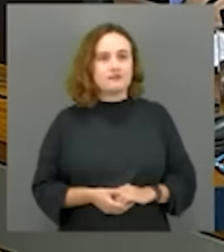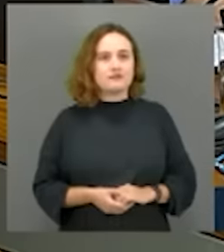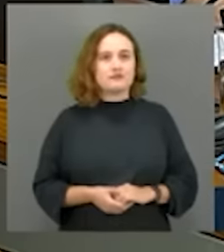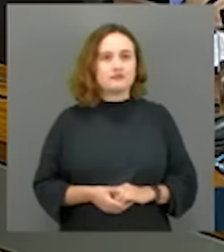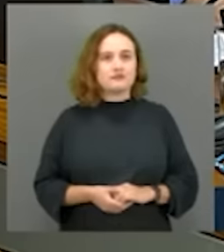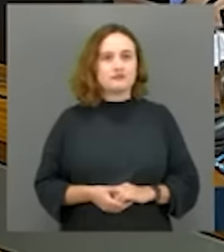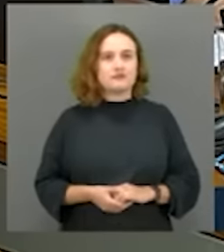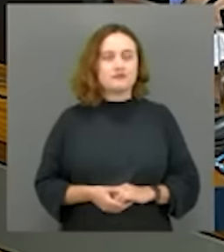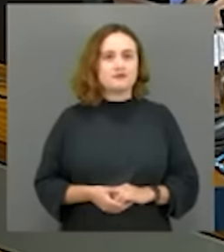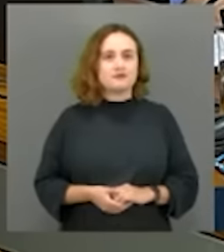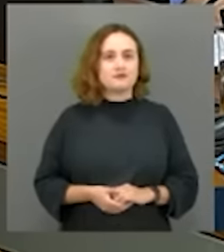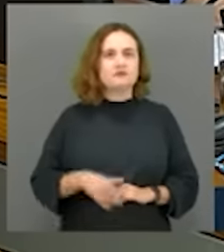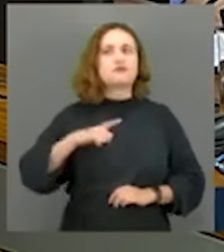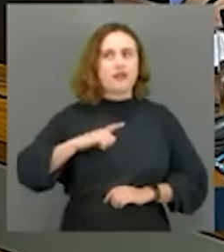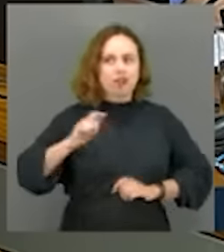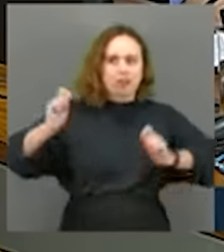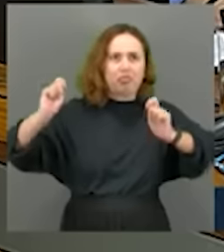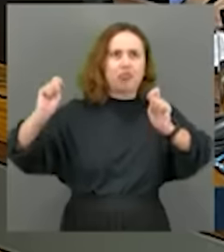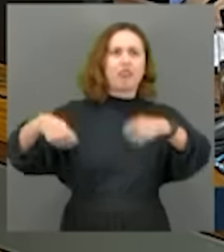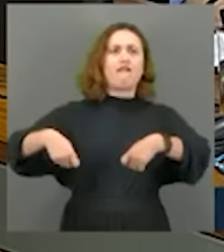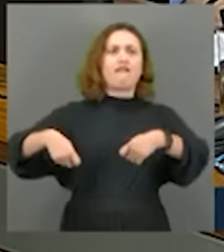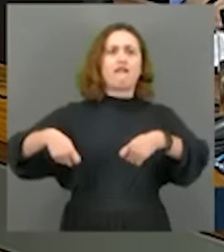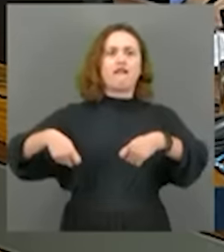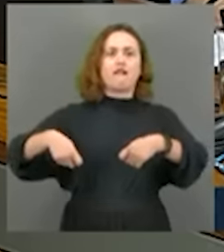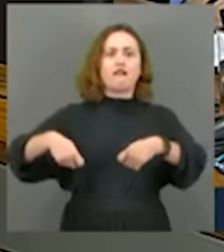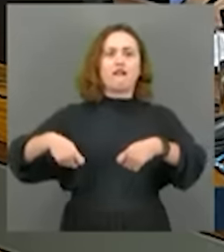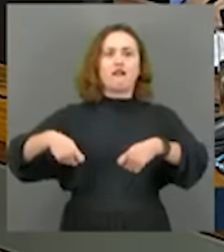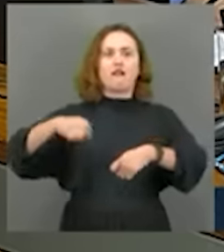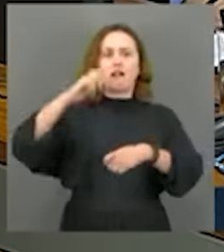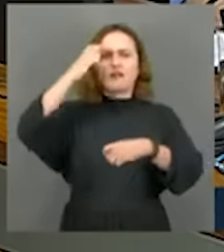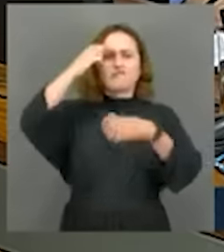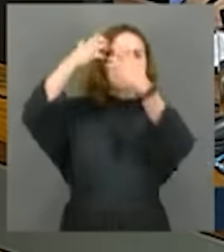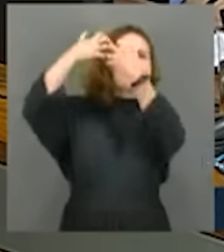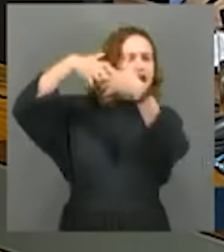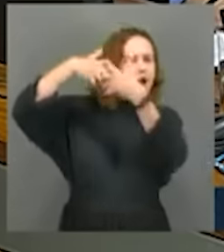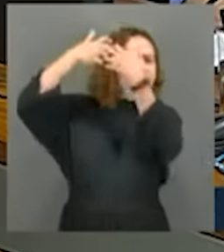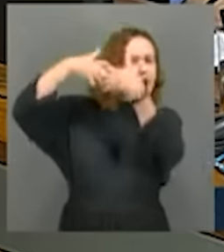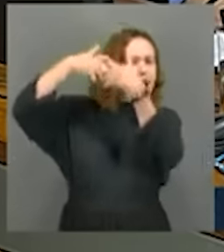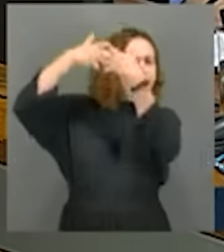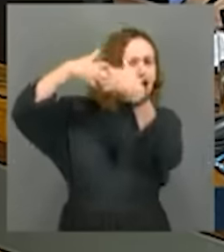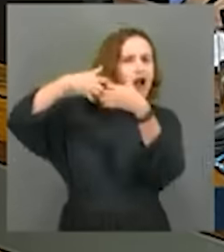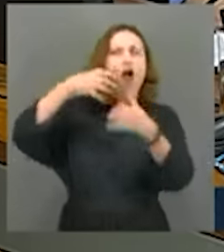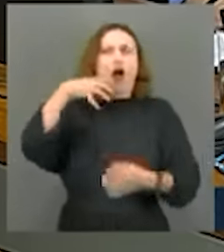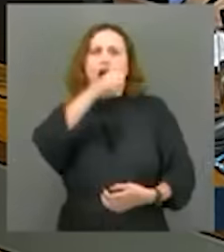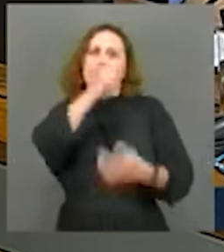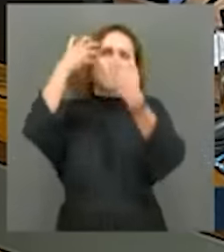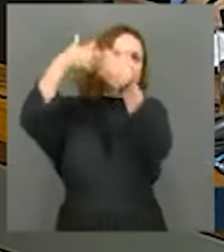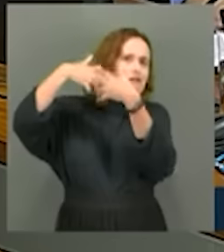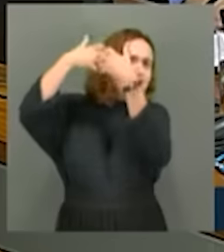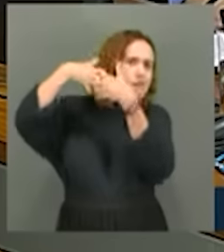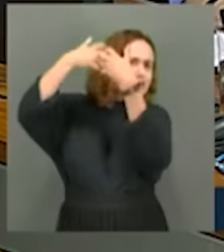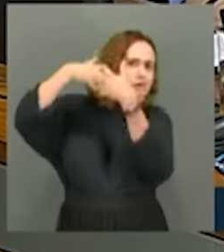dúvida uma capacidade um raciocínio rápido